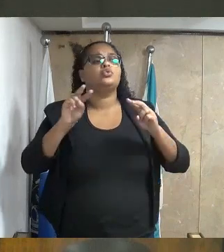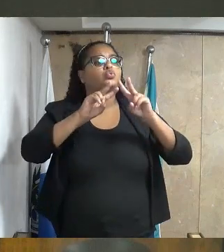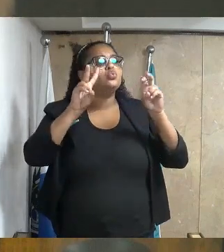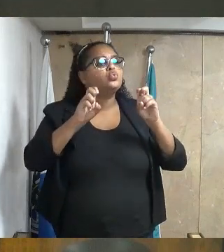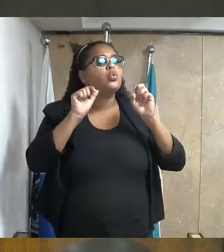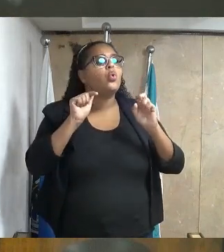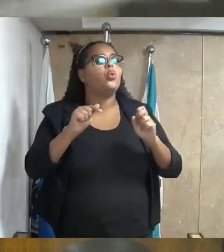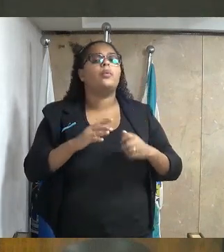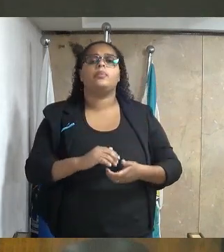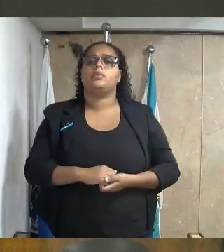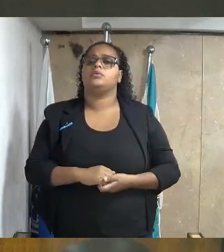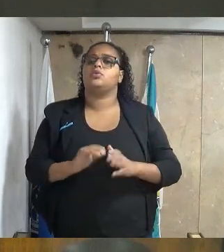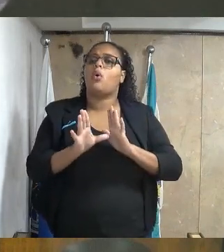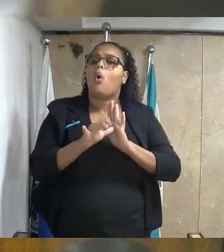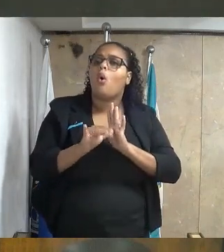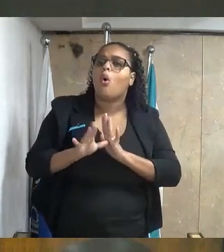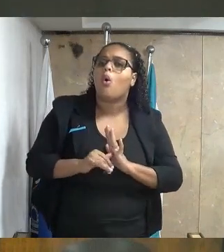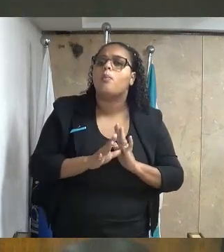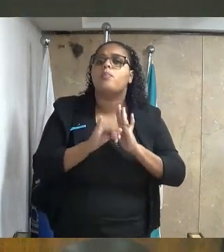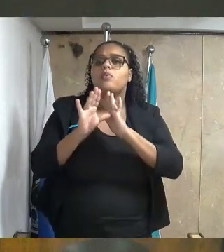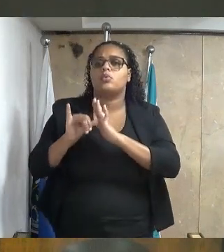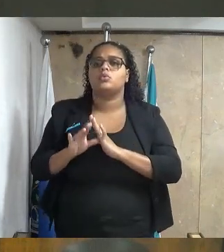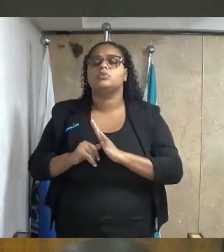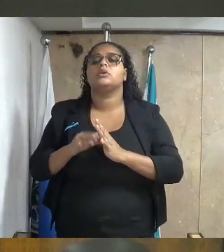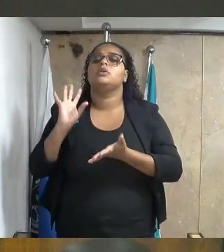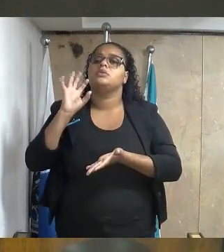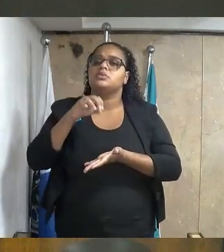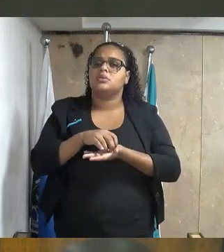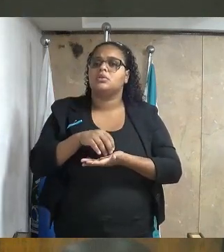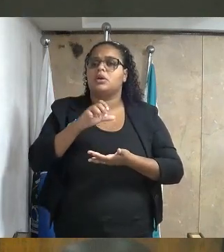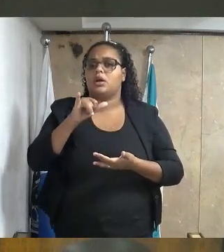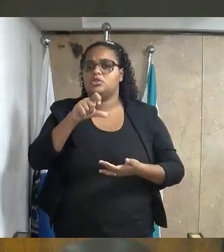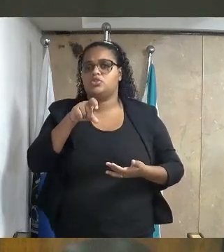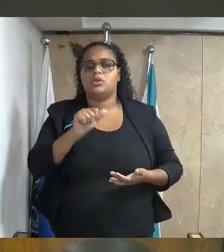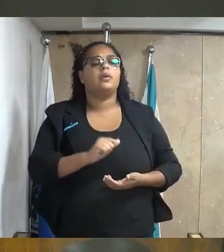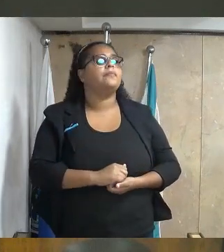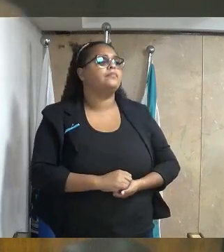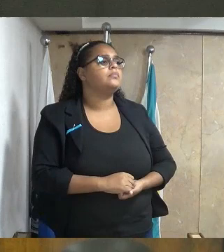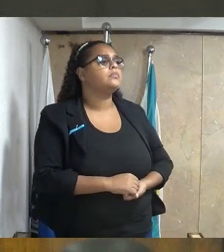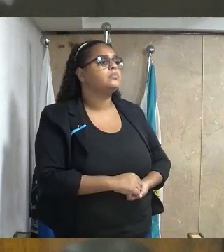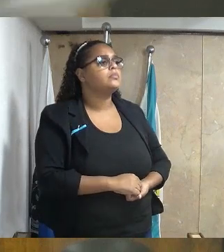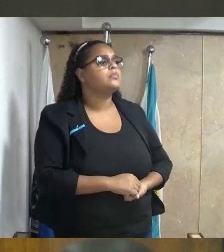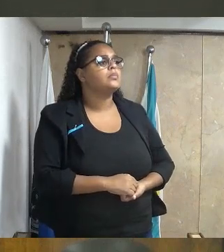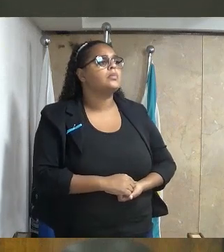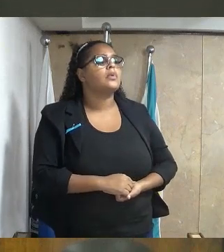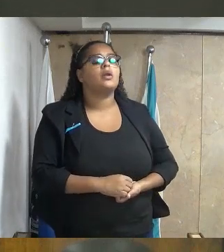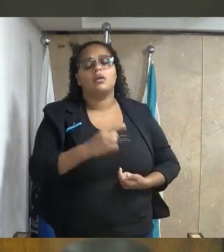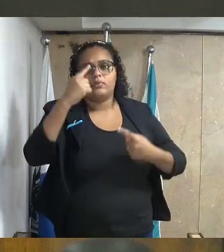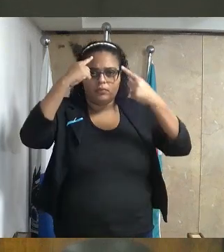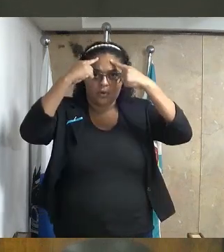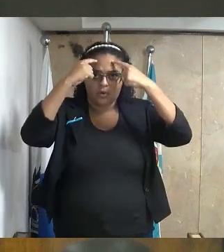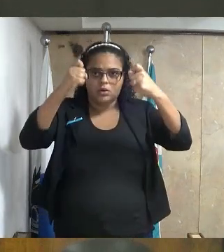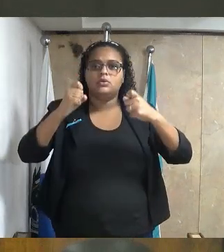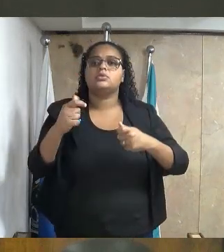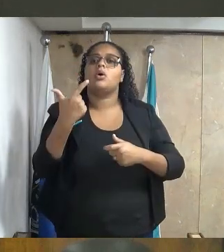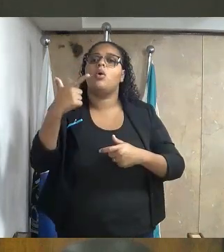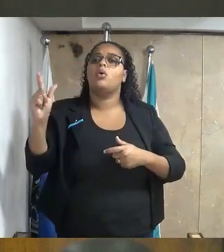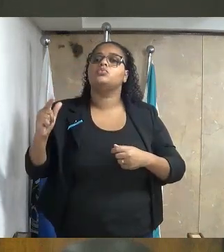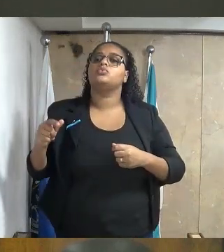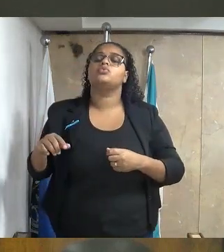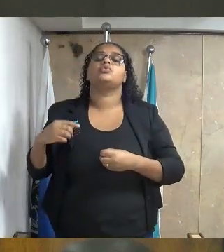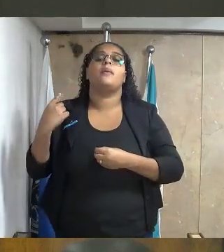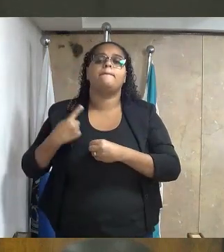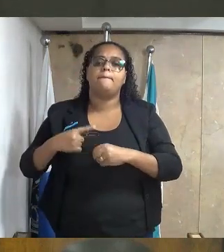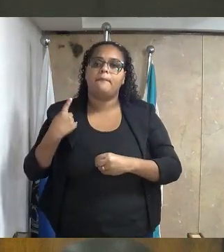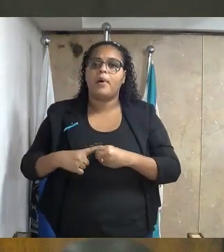sobre os assaltos, pequenos roubos no centro de Caxias, a violência nos outros bairros,